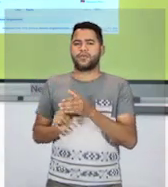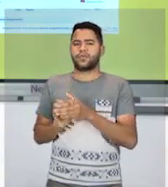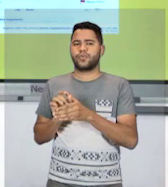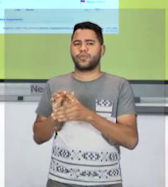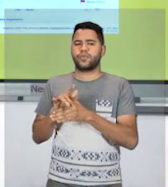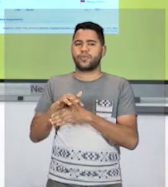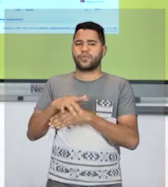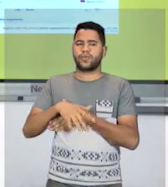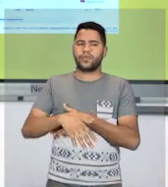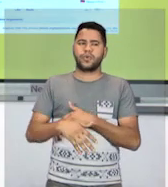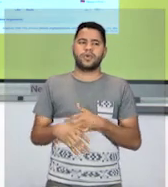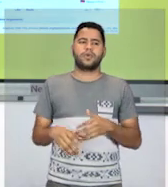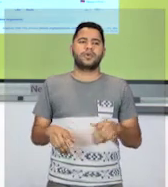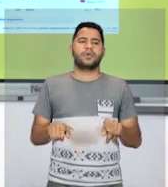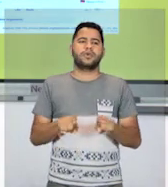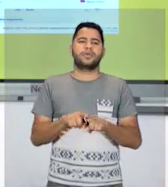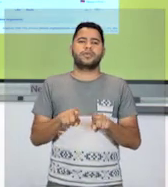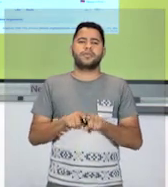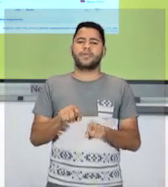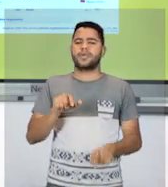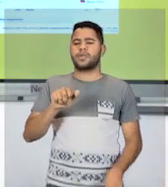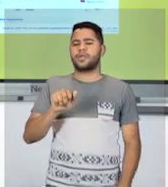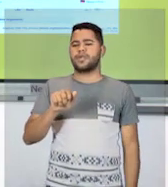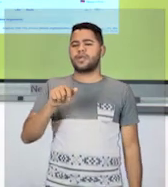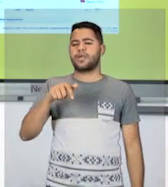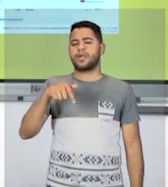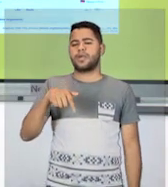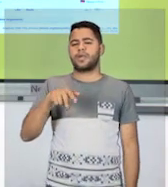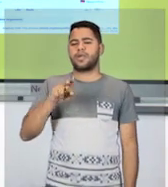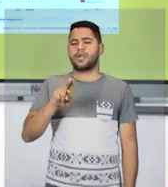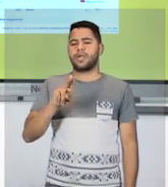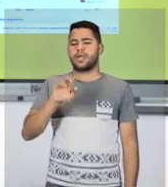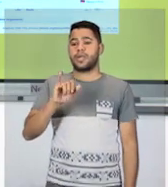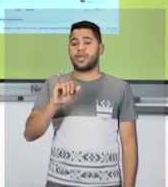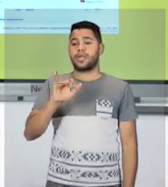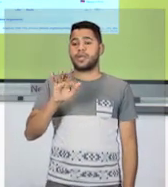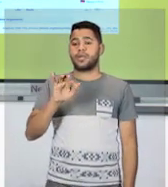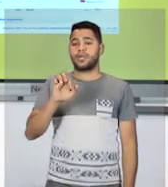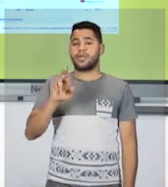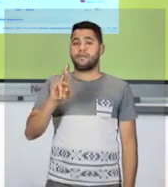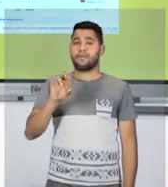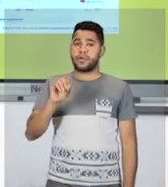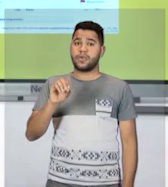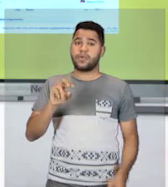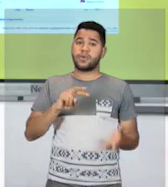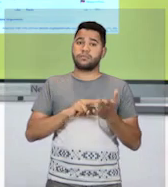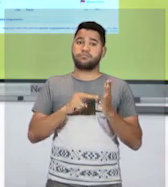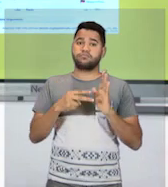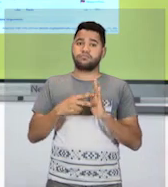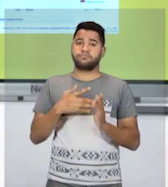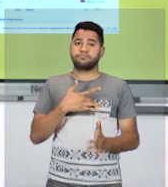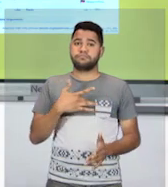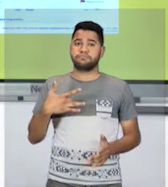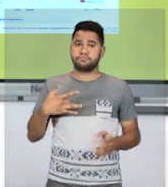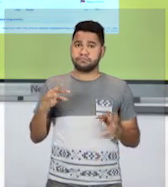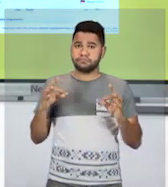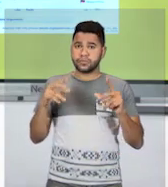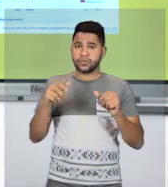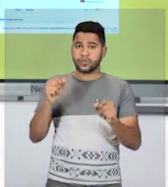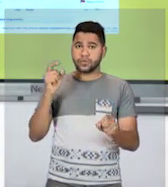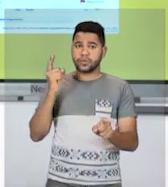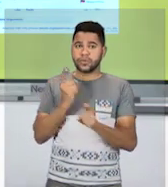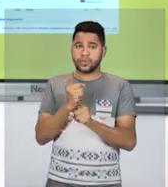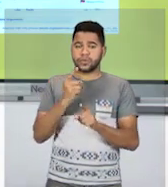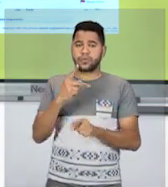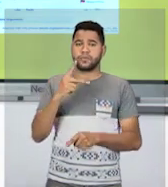temos aí aquíferos e isso é sinônimo de saúde o ok todo mundo achou